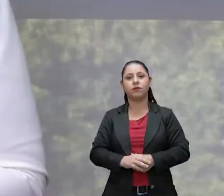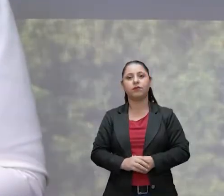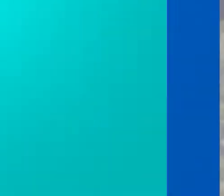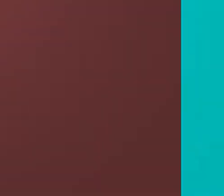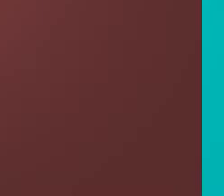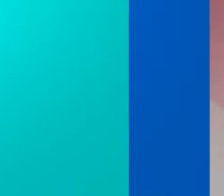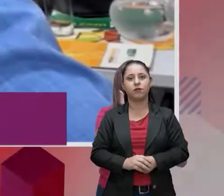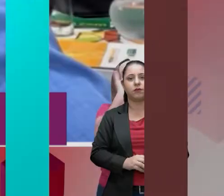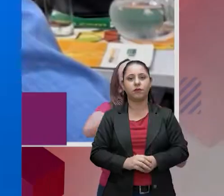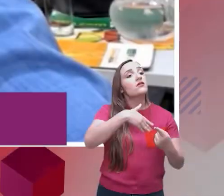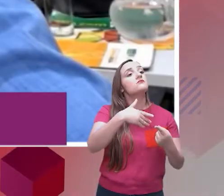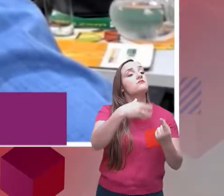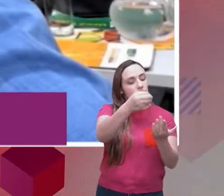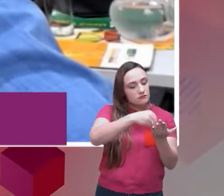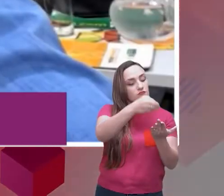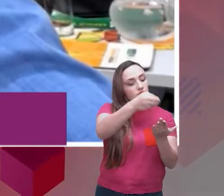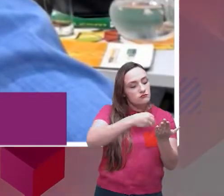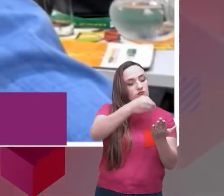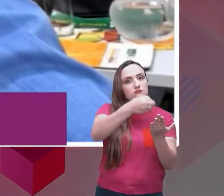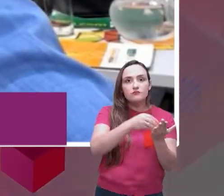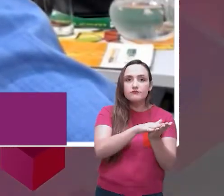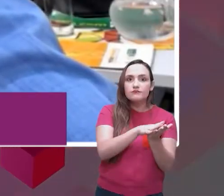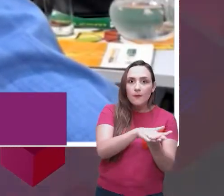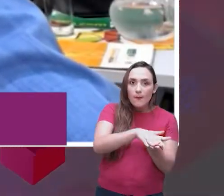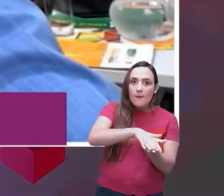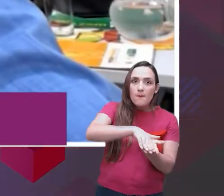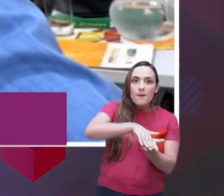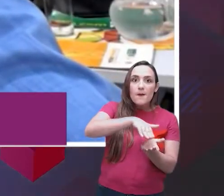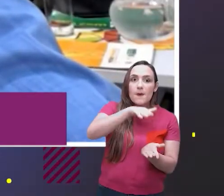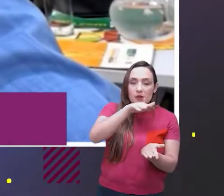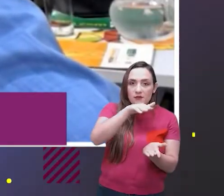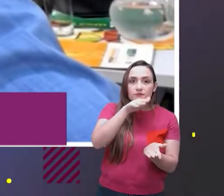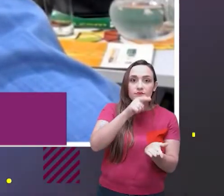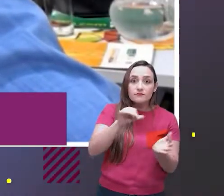Confira. Neste ano, depois da gente ter